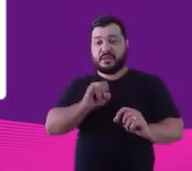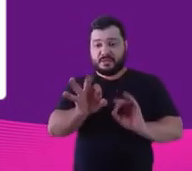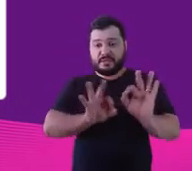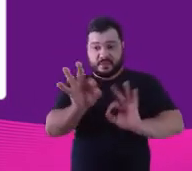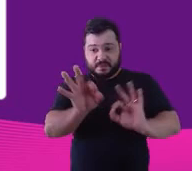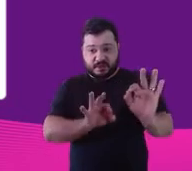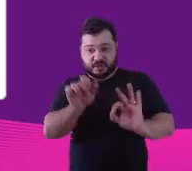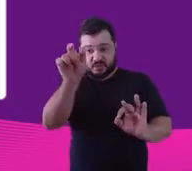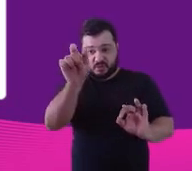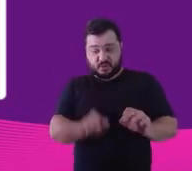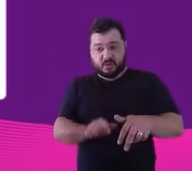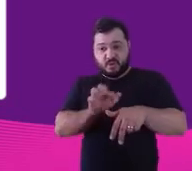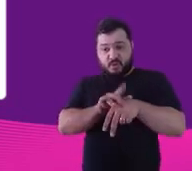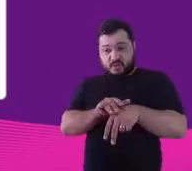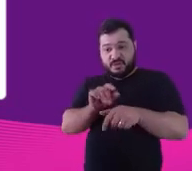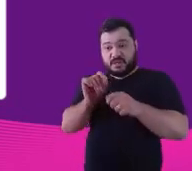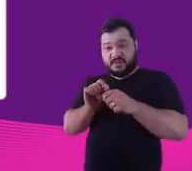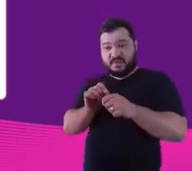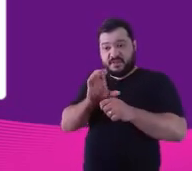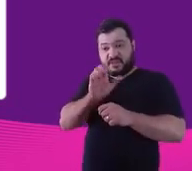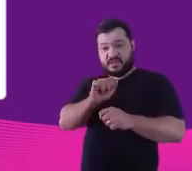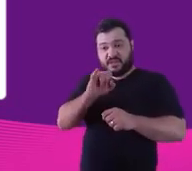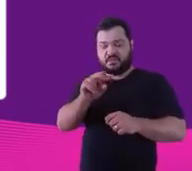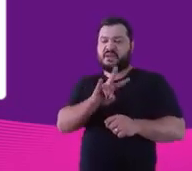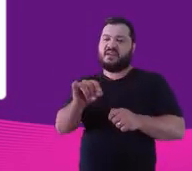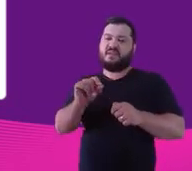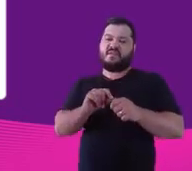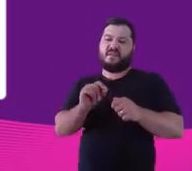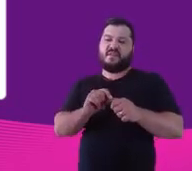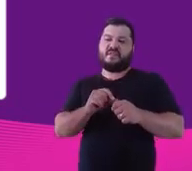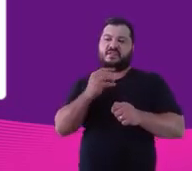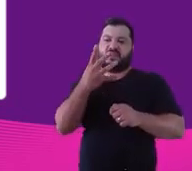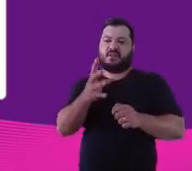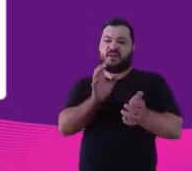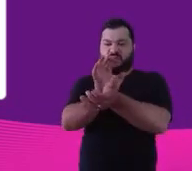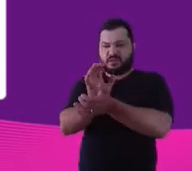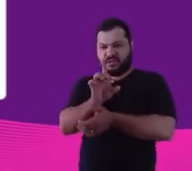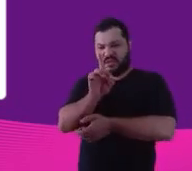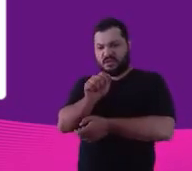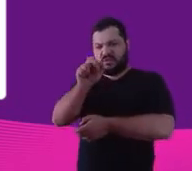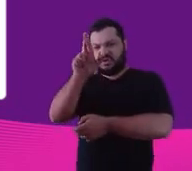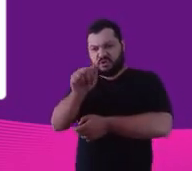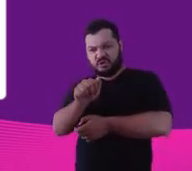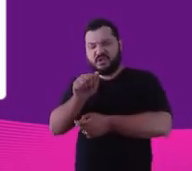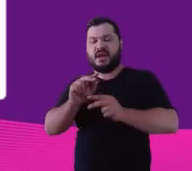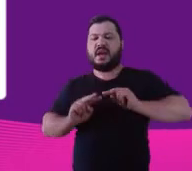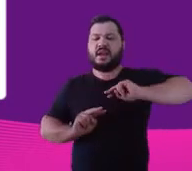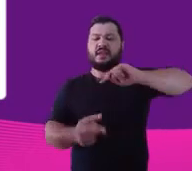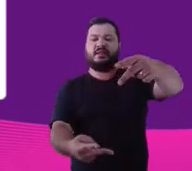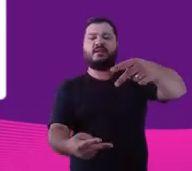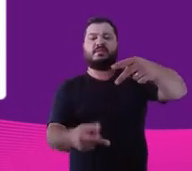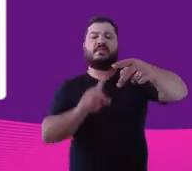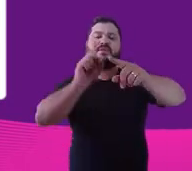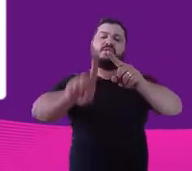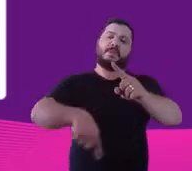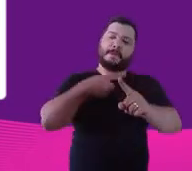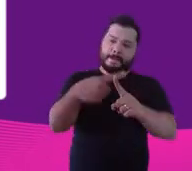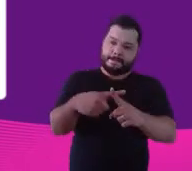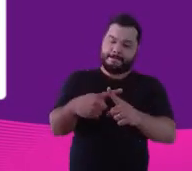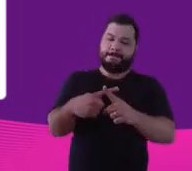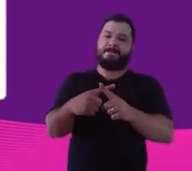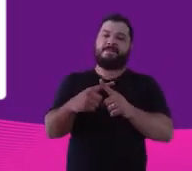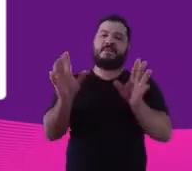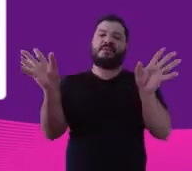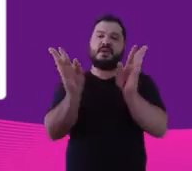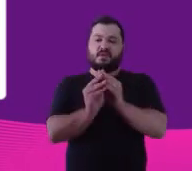seu paciente aliás para fazer o passo a pé você vai fazer quatro ciclos de dar a ver temer transporte imagem a a